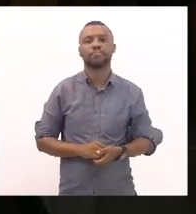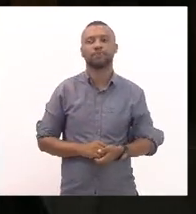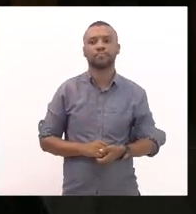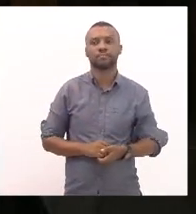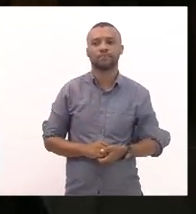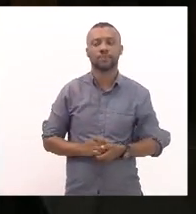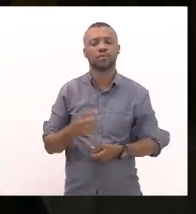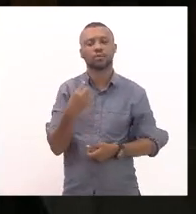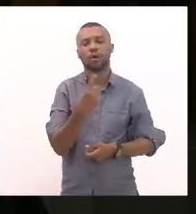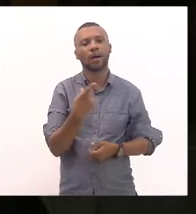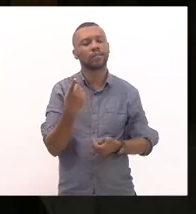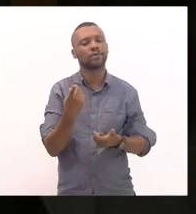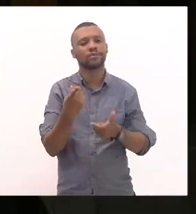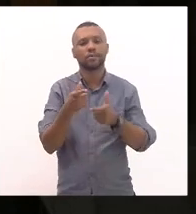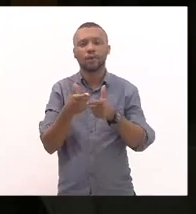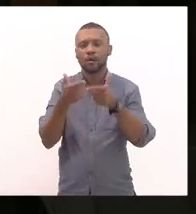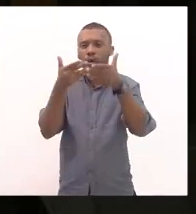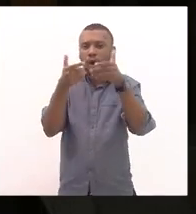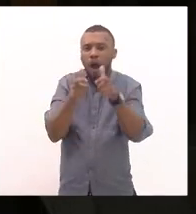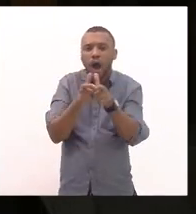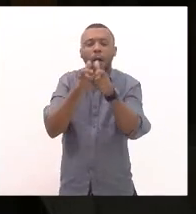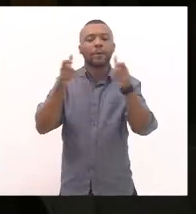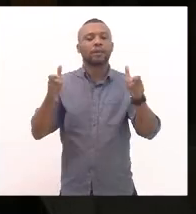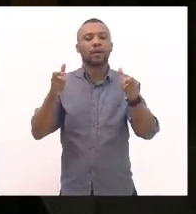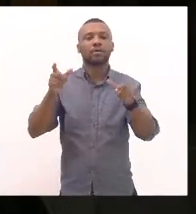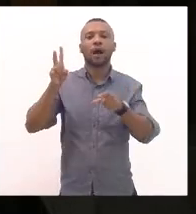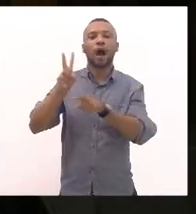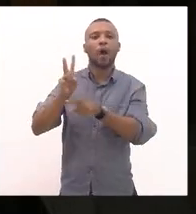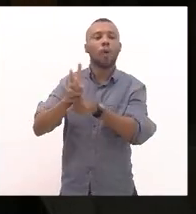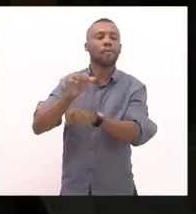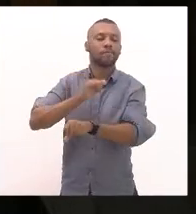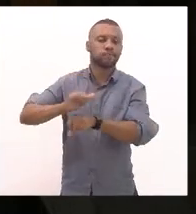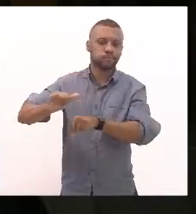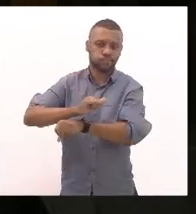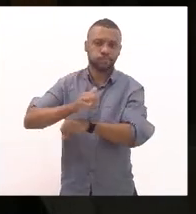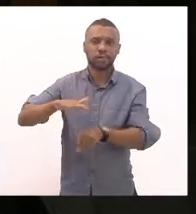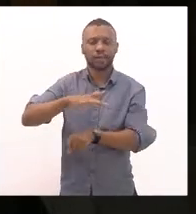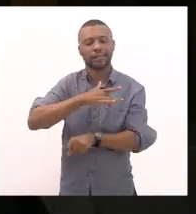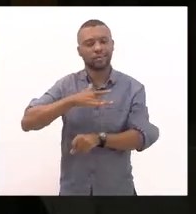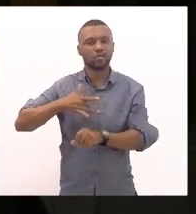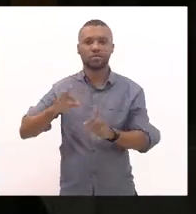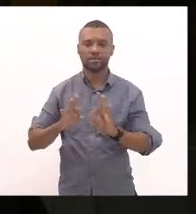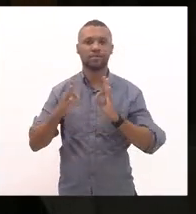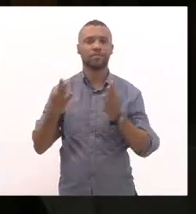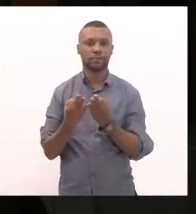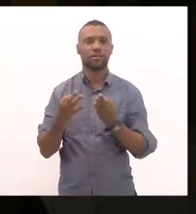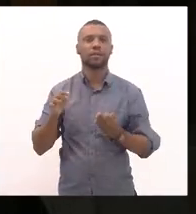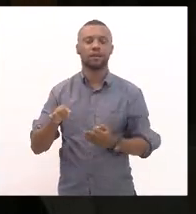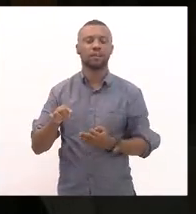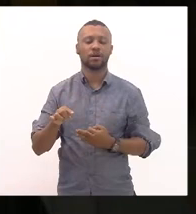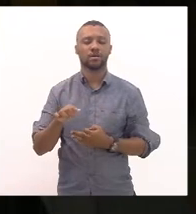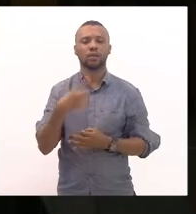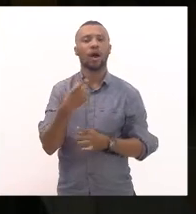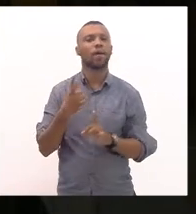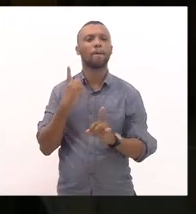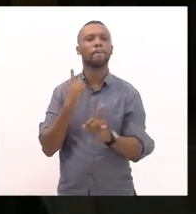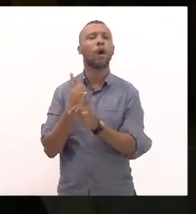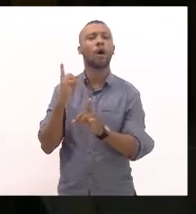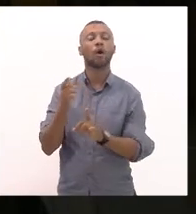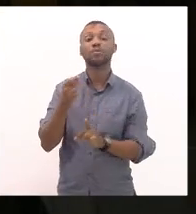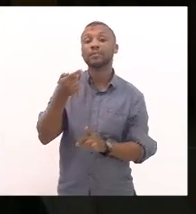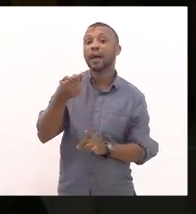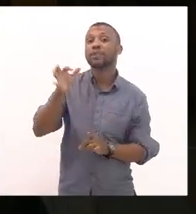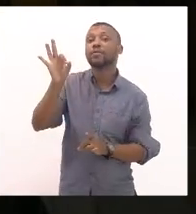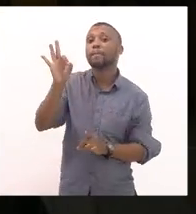e nós expandimos a cobertura da Estratégia da saúde da família que encontramos com